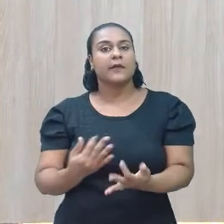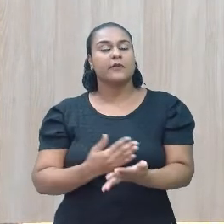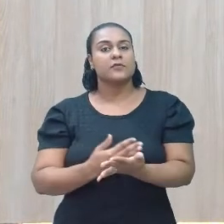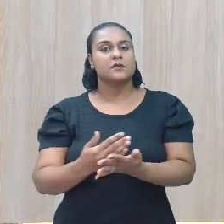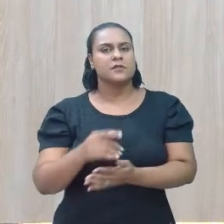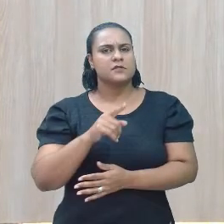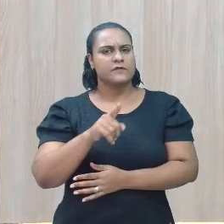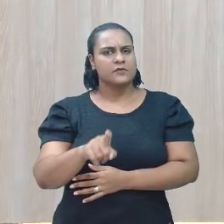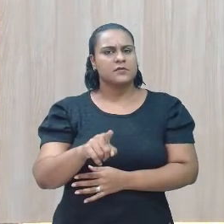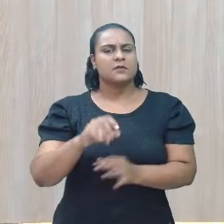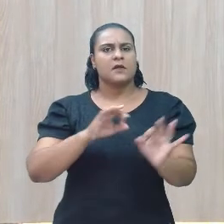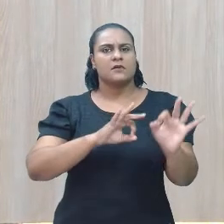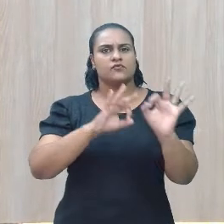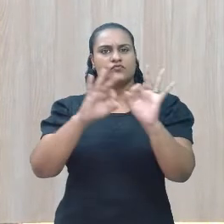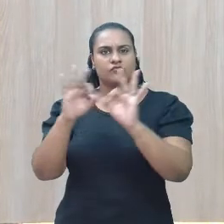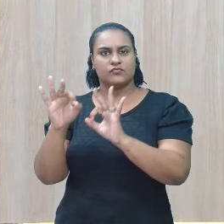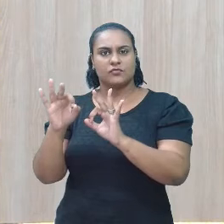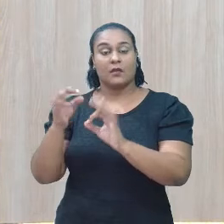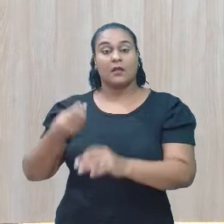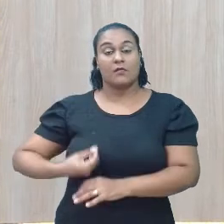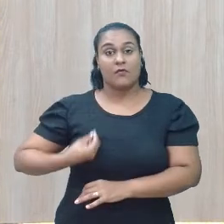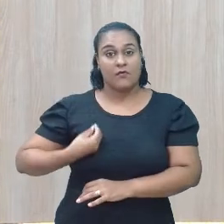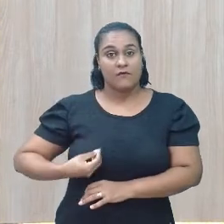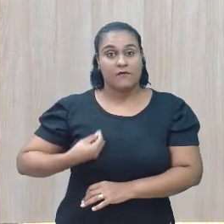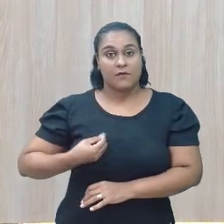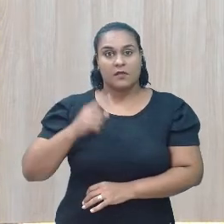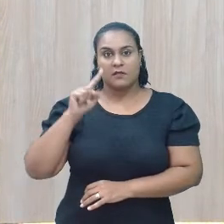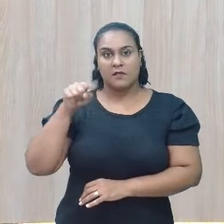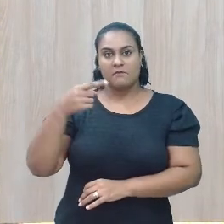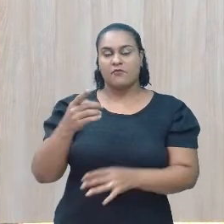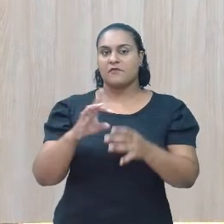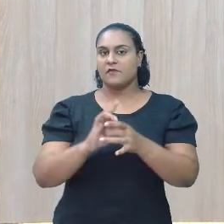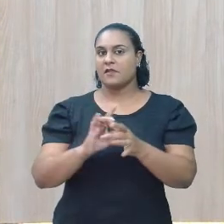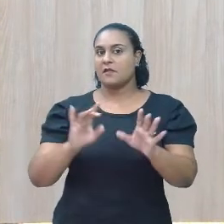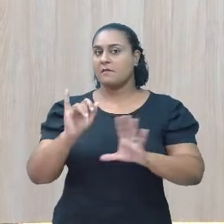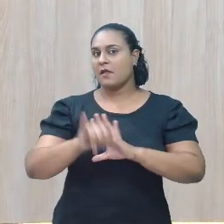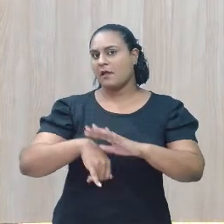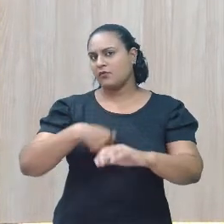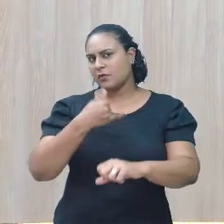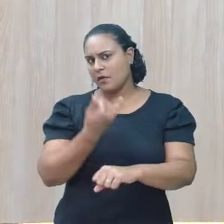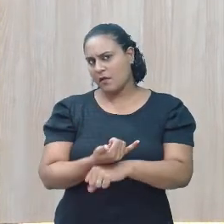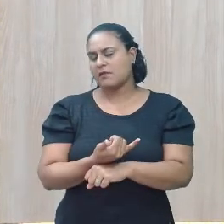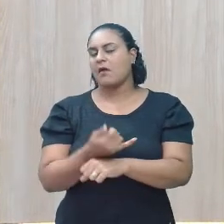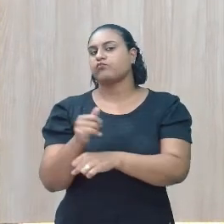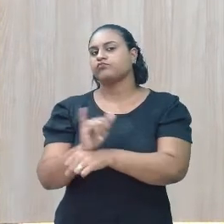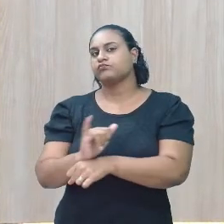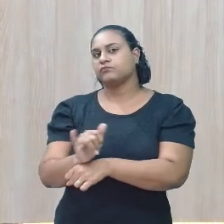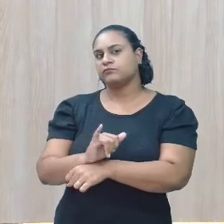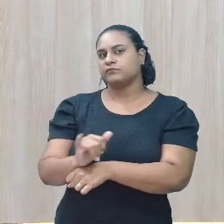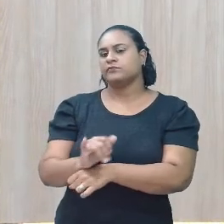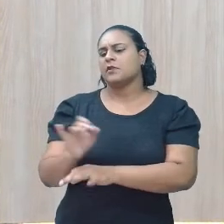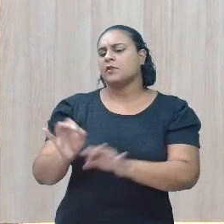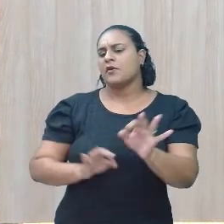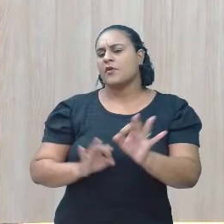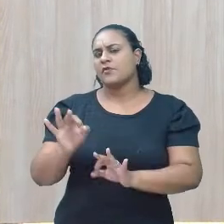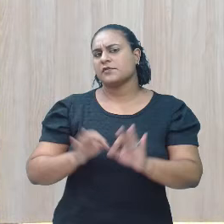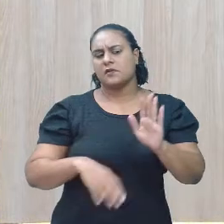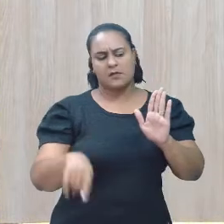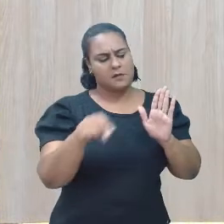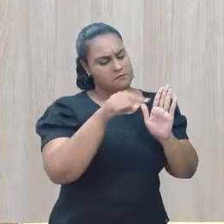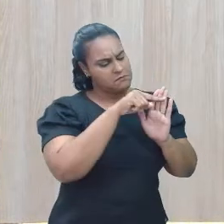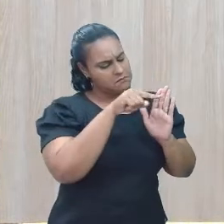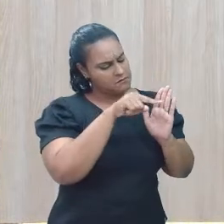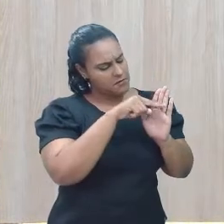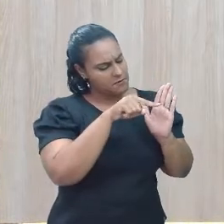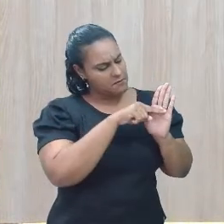aula ao vivo agora pela TV, em breve ela estará no nosso canal no YouTube e lá no canal já está organizada as playlists, procura